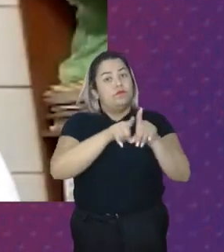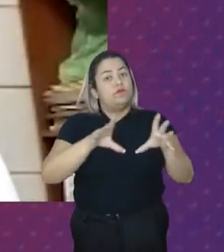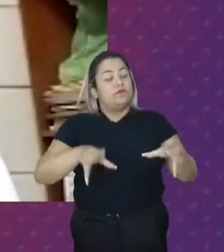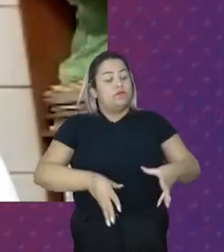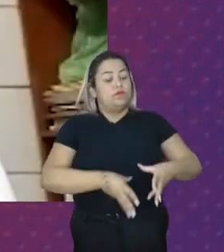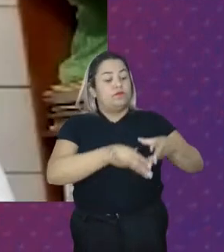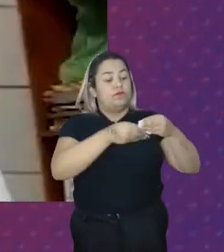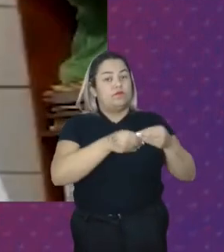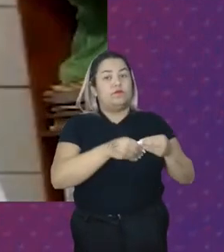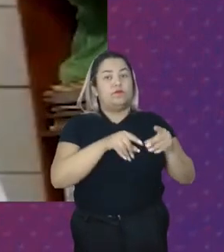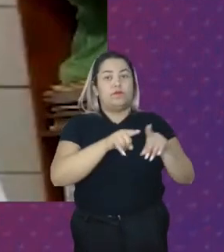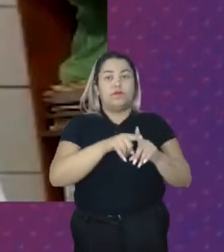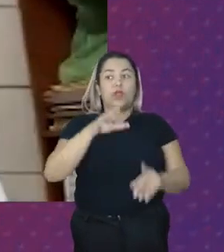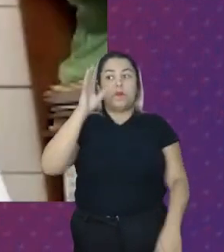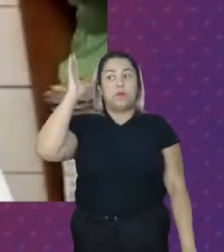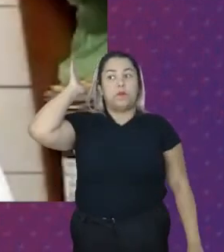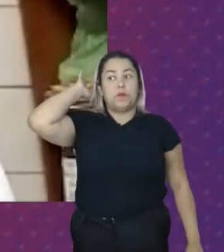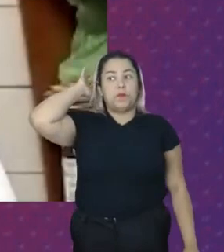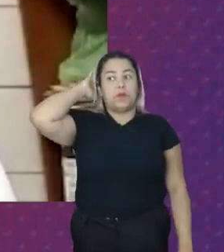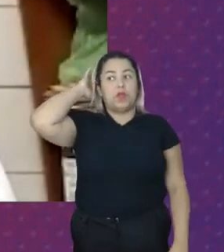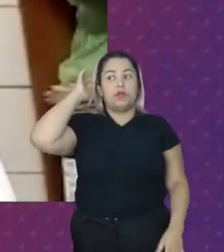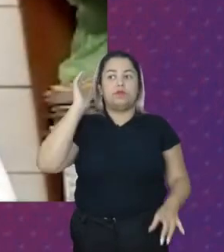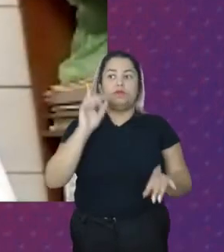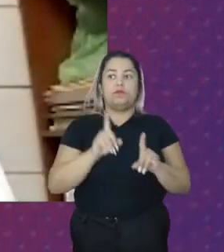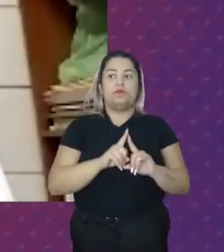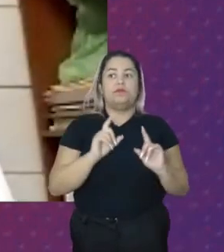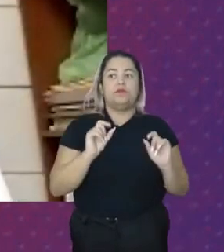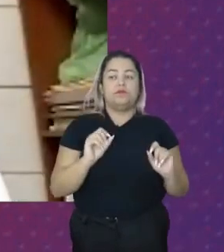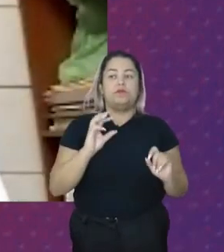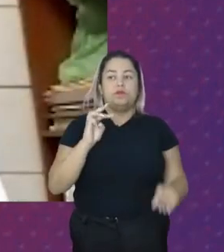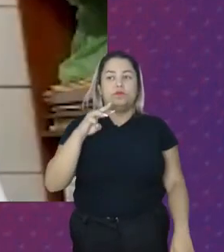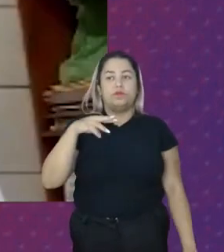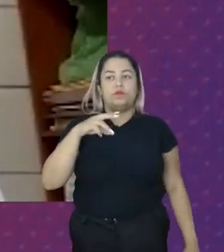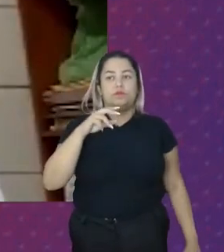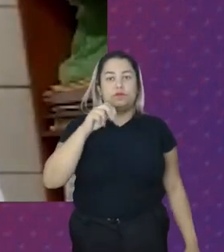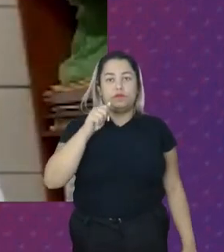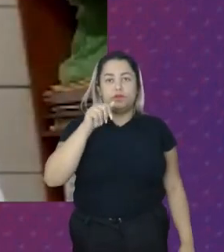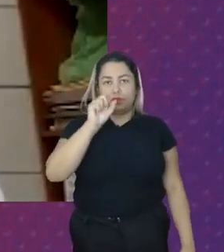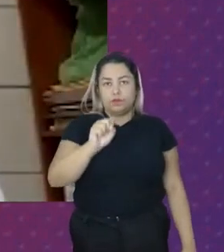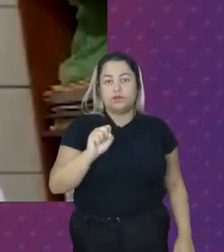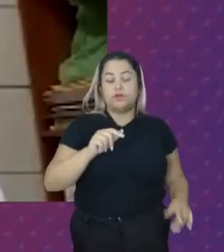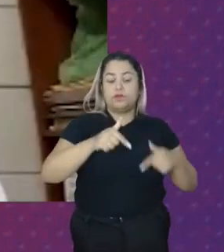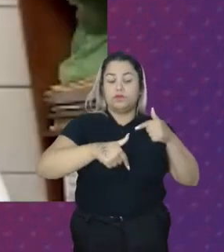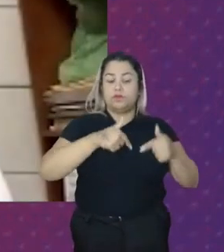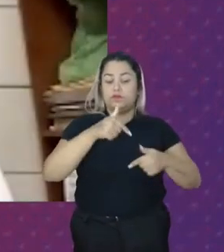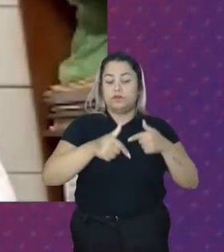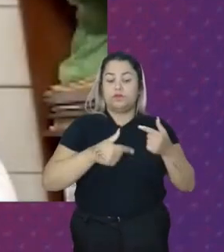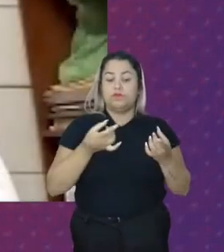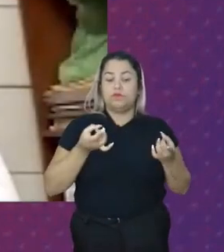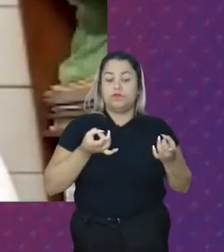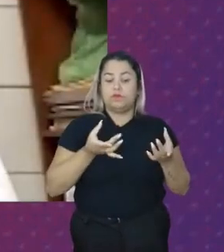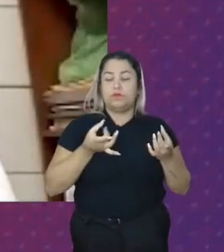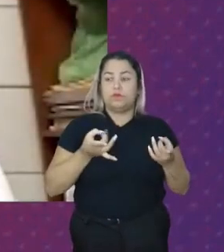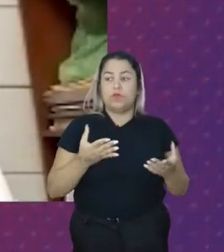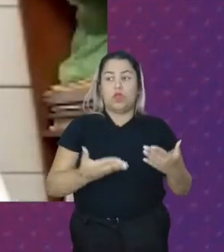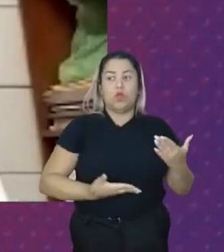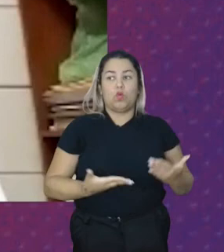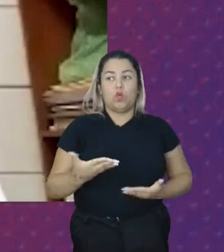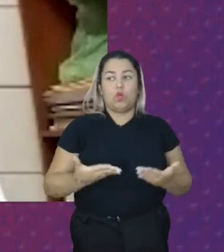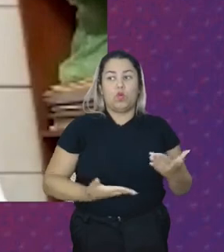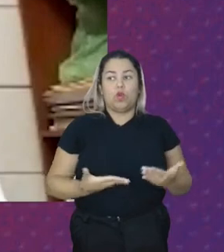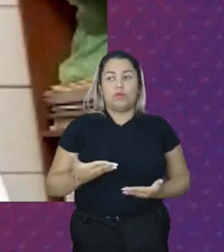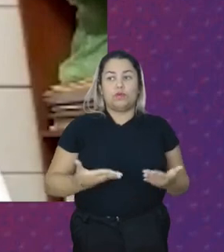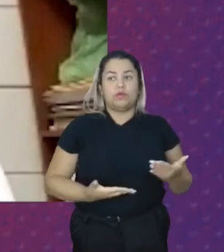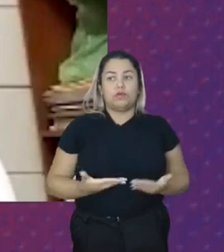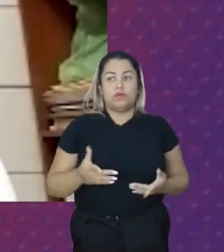a direção Da CUT Pernambuco Da CONTRACS Que é a Confederação Nacional Dos Trabalhadores de Comércio e Serviços E estou na